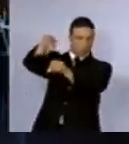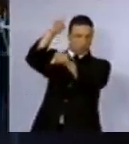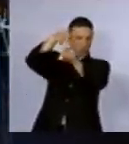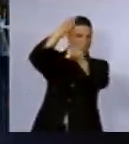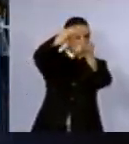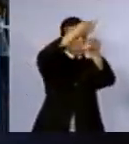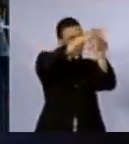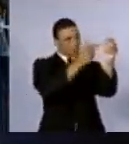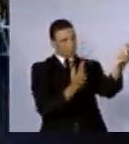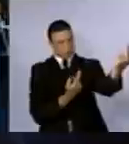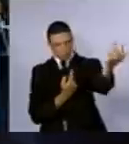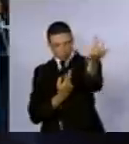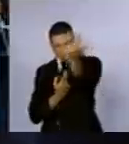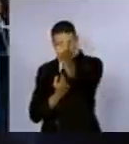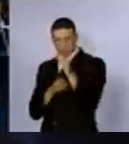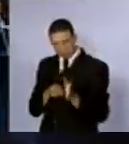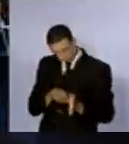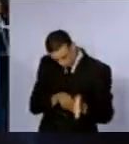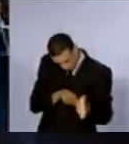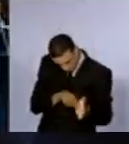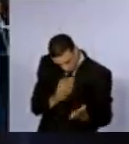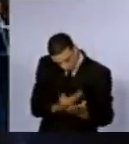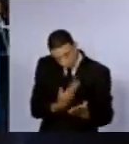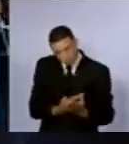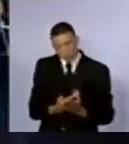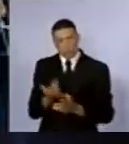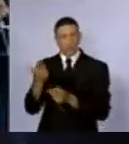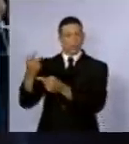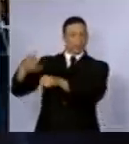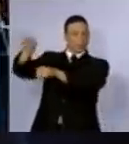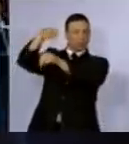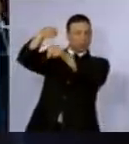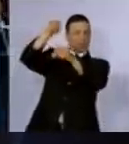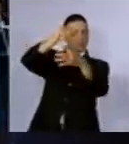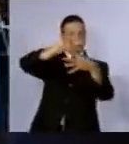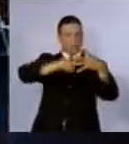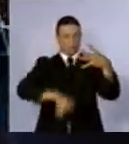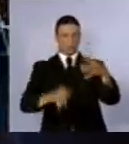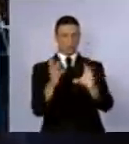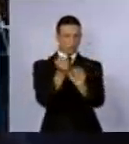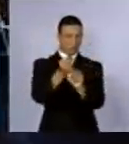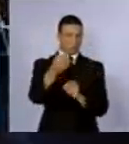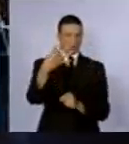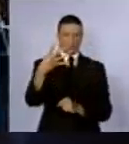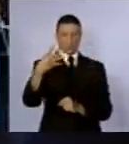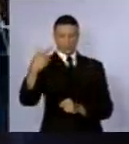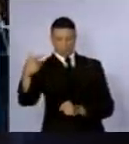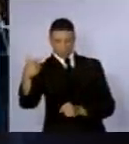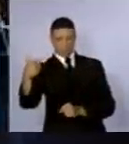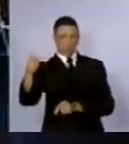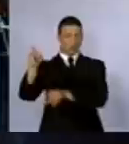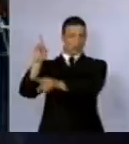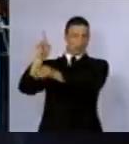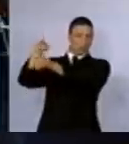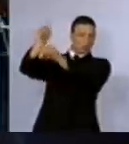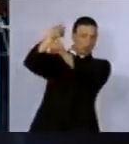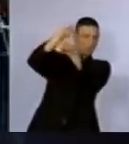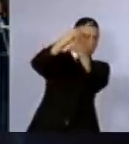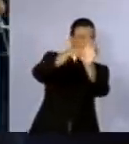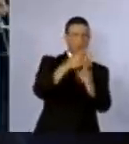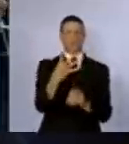de normatização. Né? E de todos os países, os 42 países que fizeram a normativa, ou que regraram esse